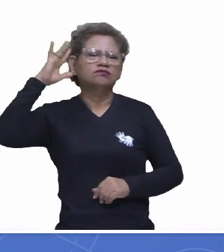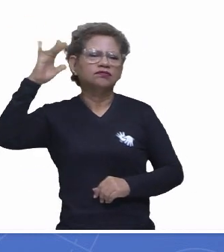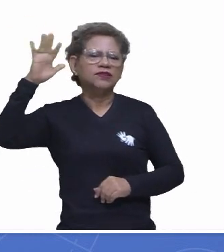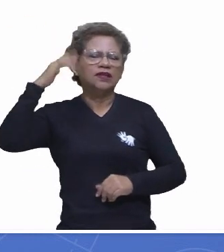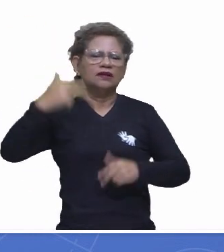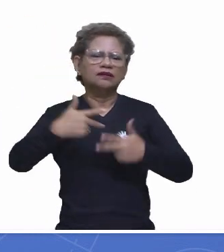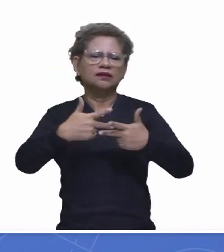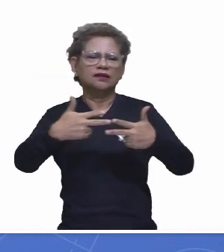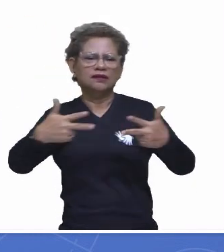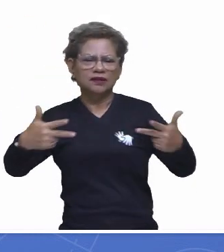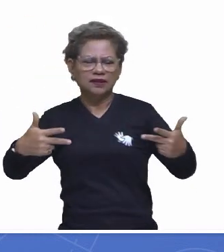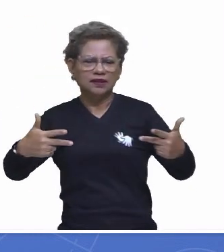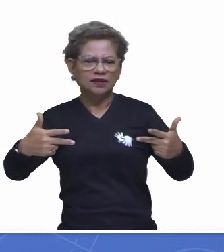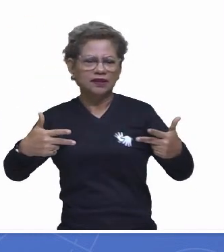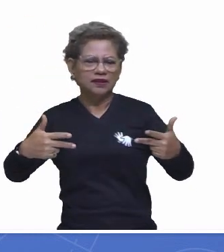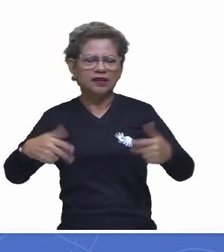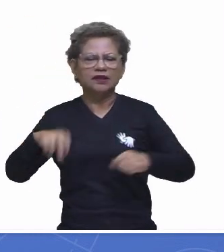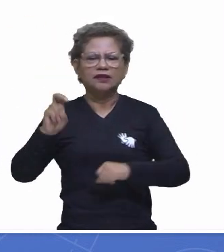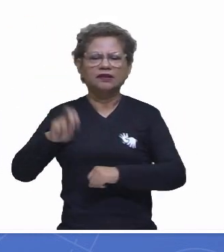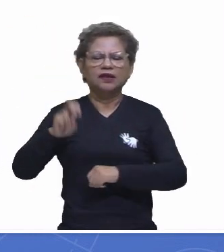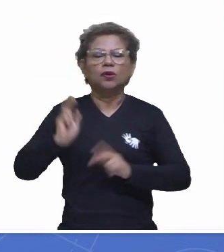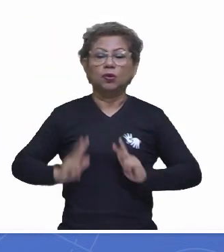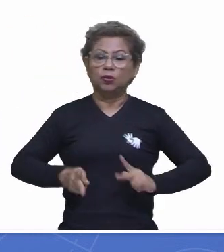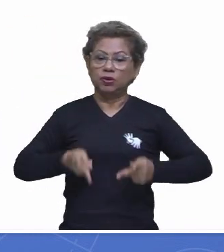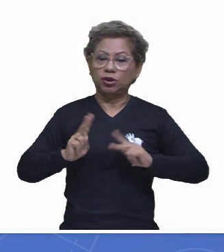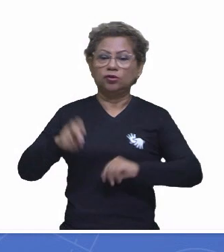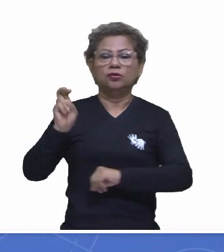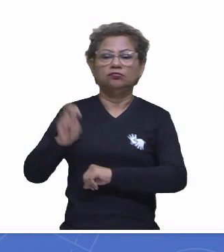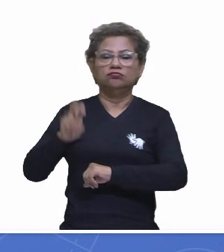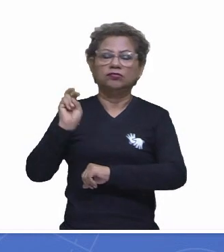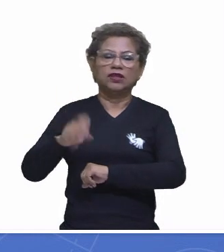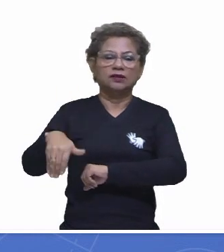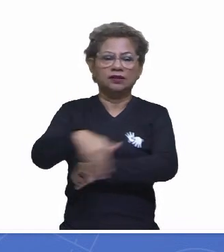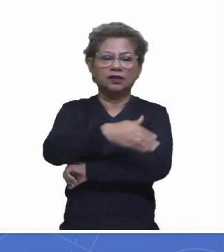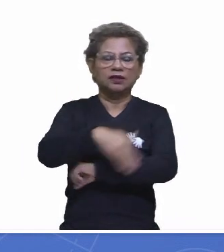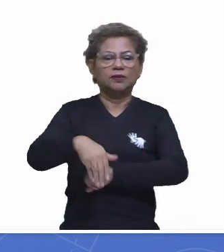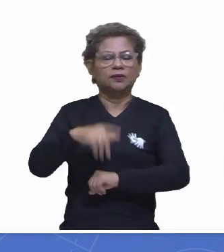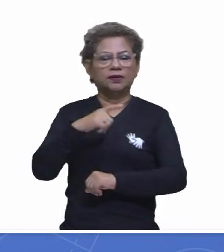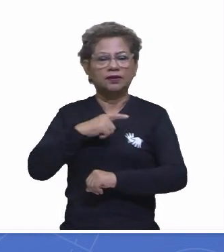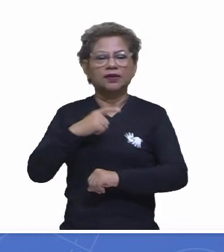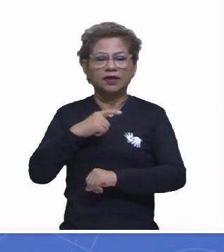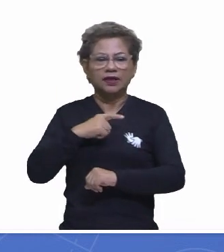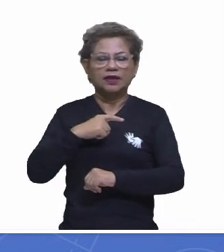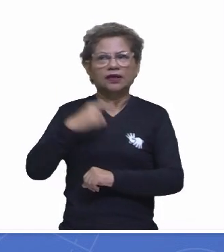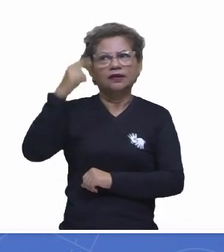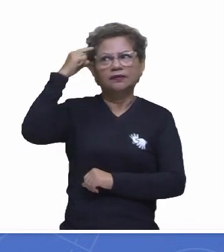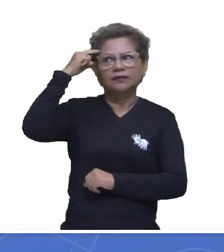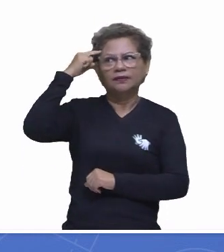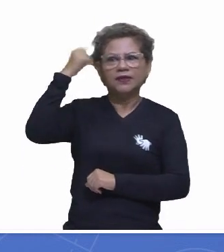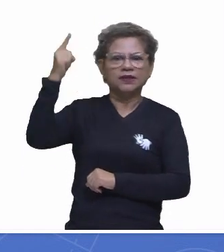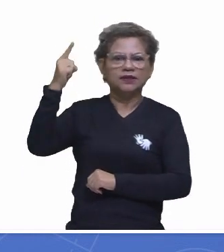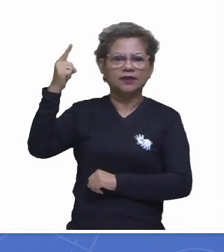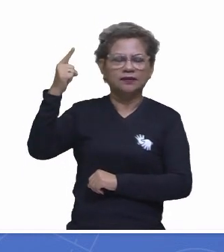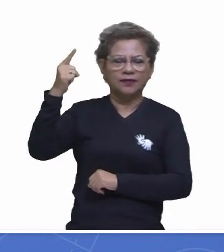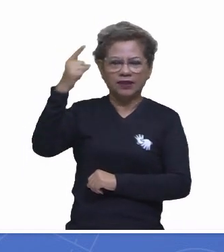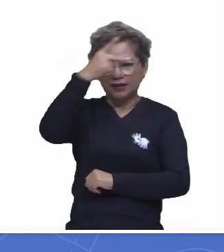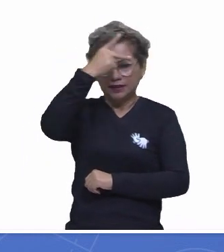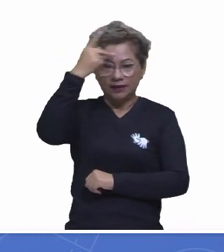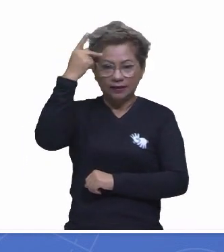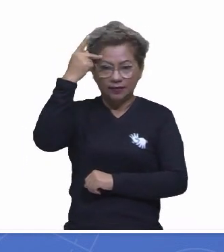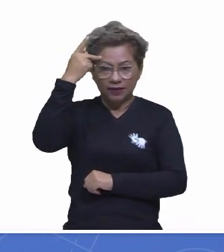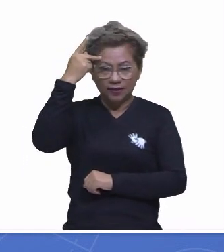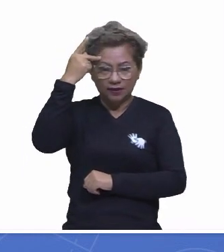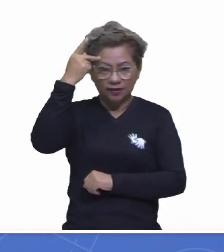cardinales bonitas, eu vou. Observem que eu tenho a ideia dessa ação, percebo que o eu